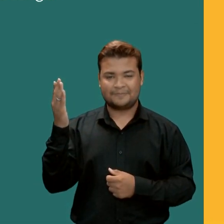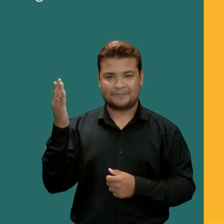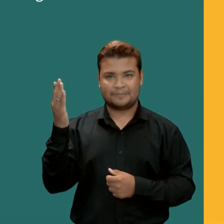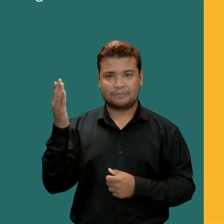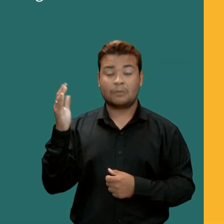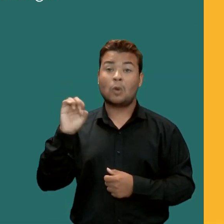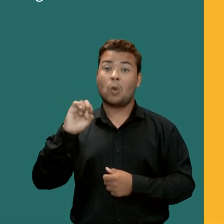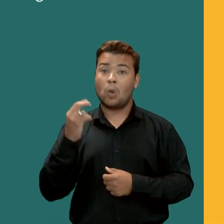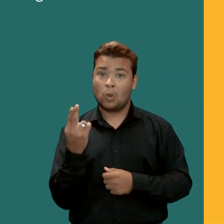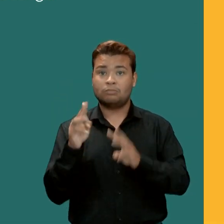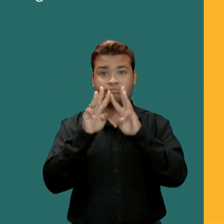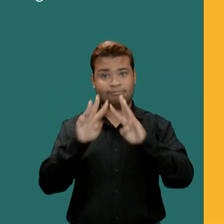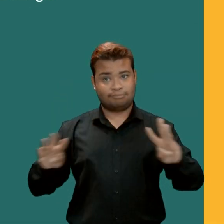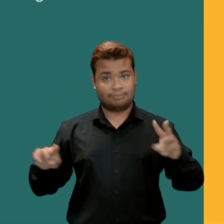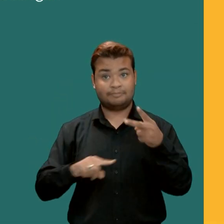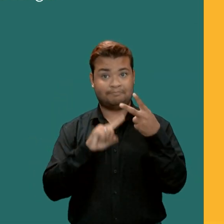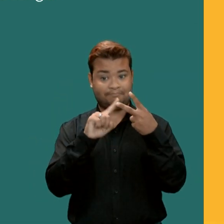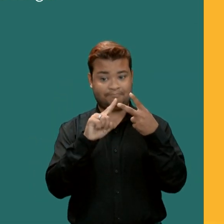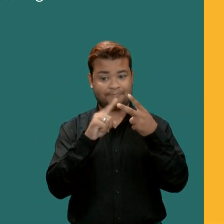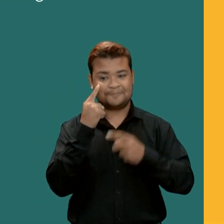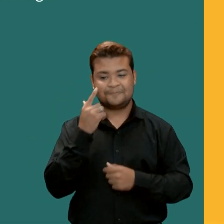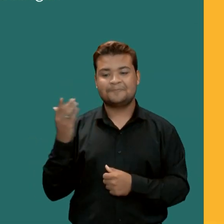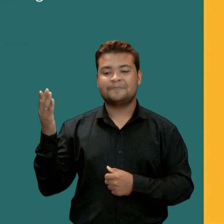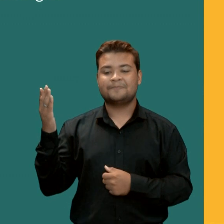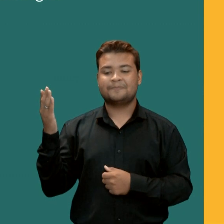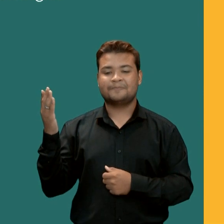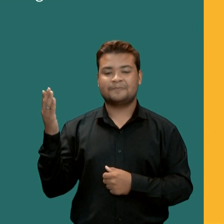dalrogerio@ufg.br ou acesse o site